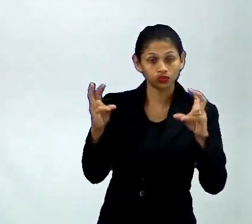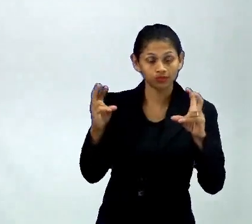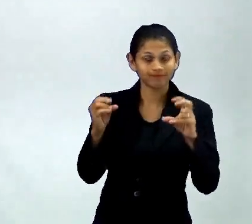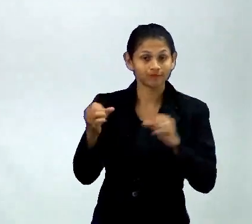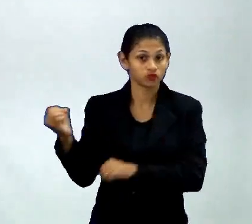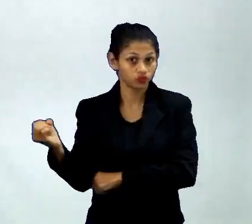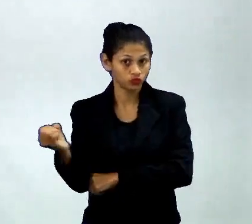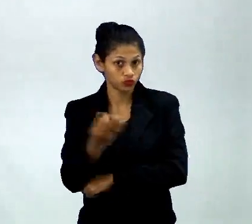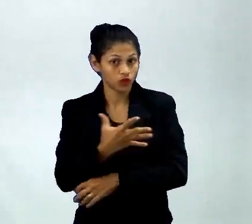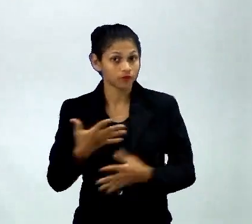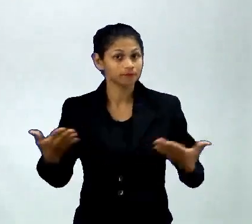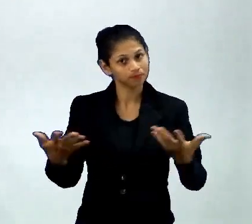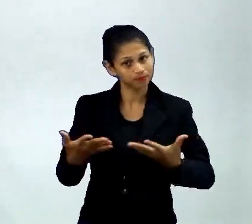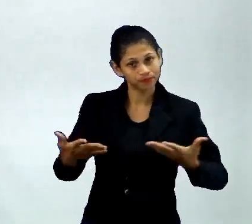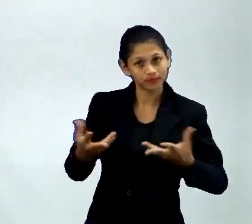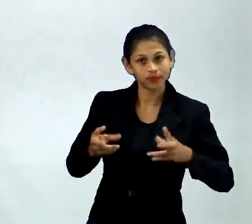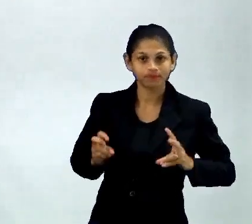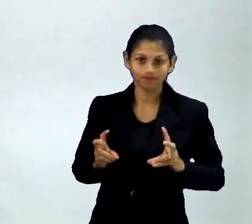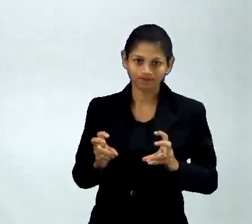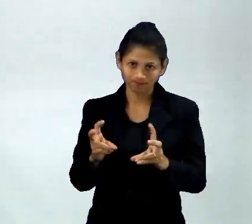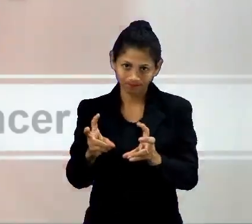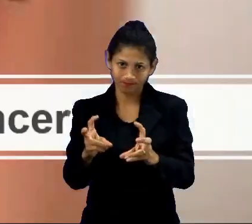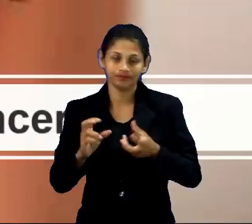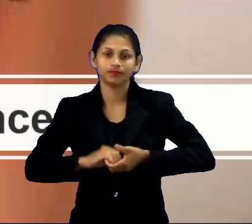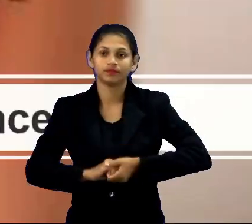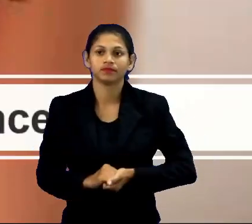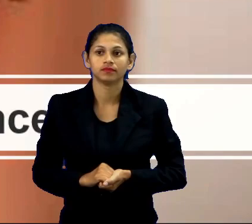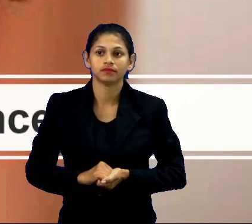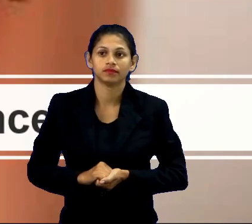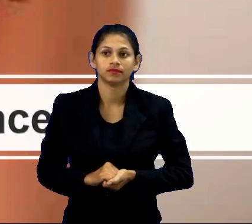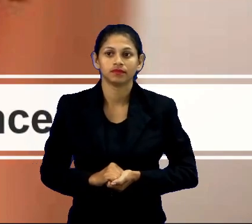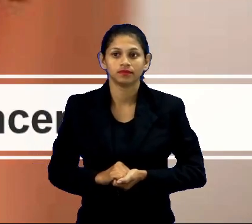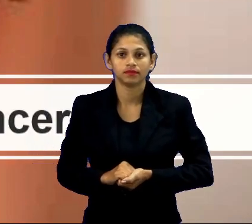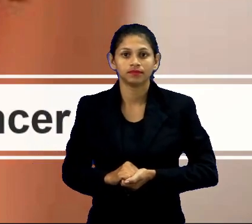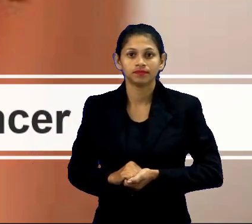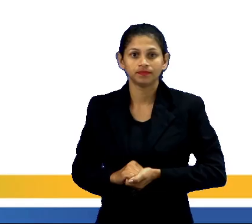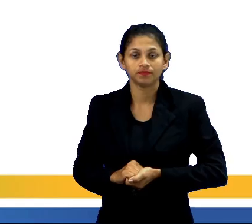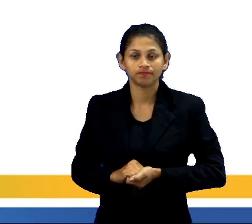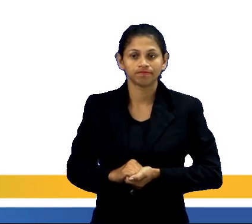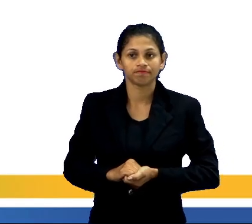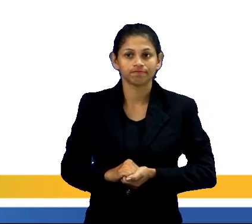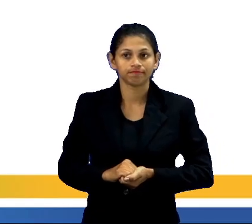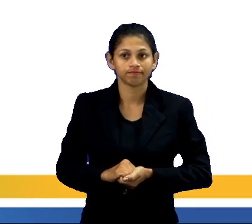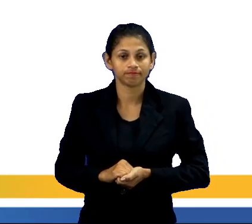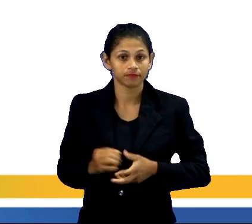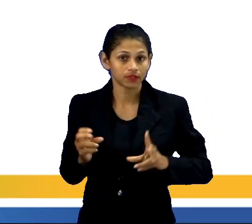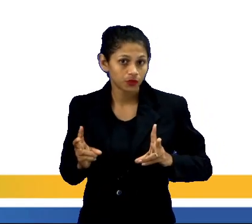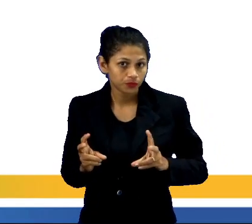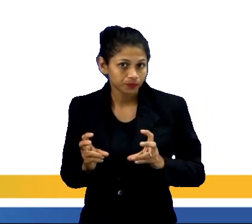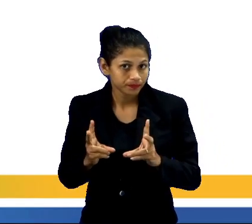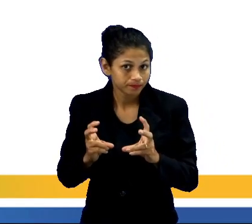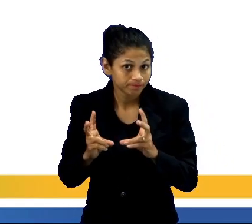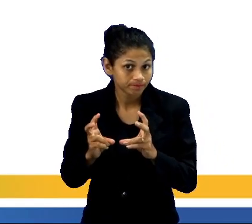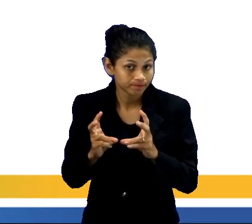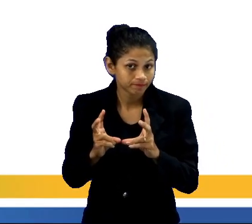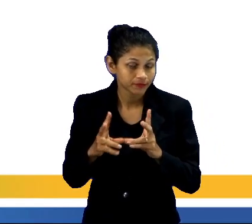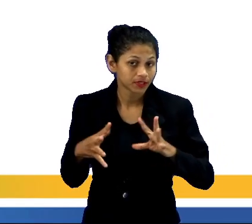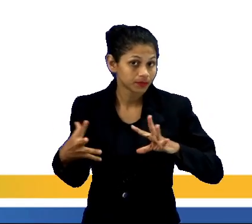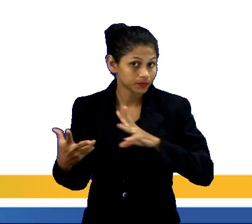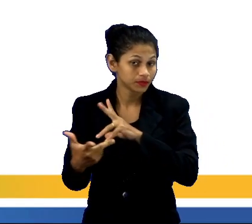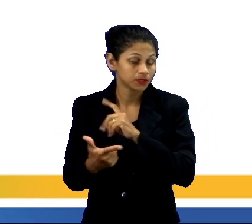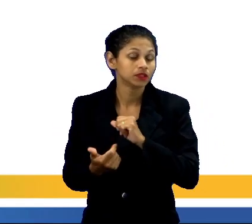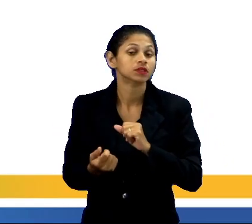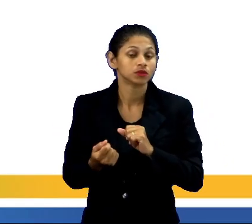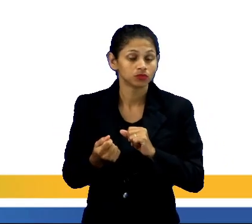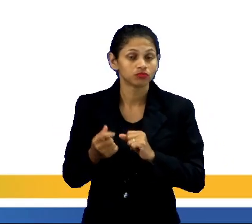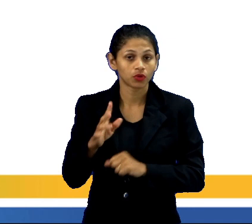novos tratamentos para o câncer. Então vamos lá. Então o câncer, como a maioria de vocês devem conhecer, é